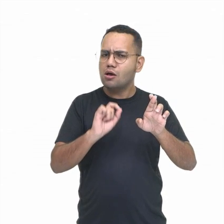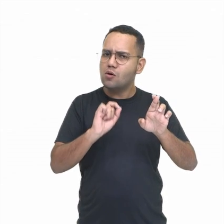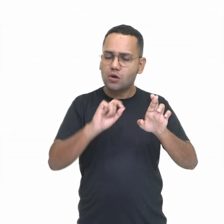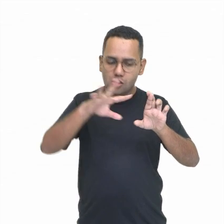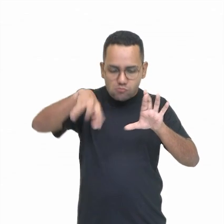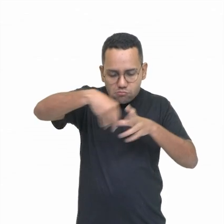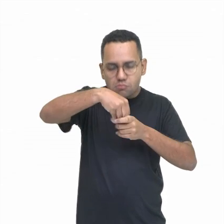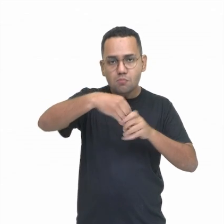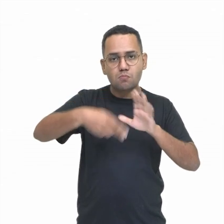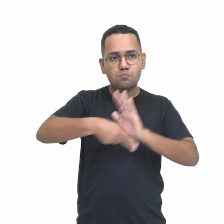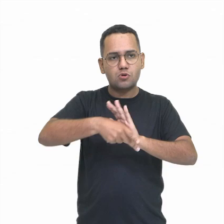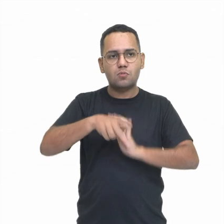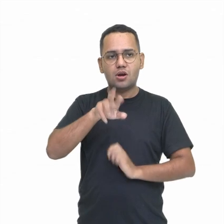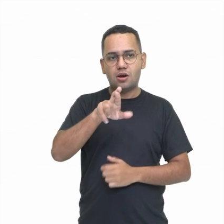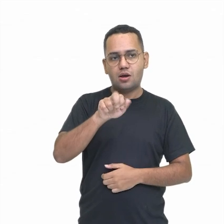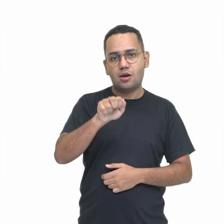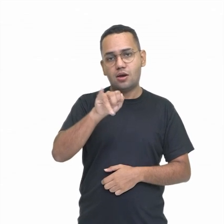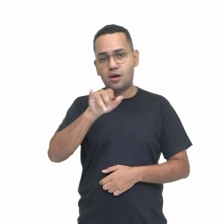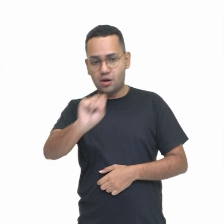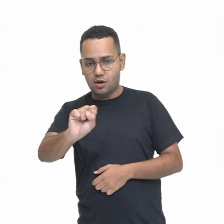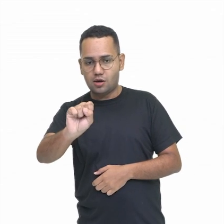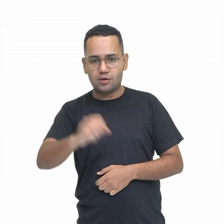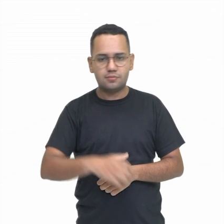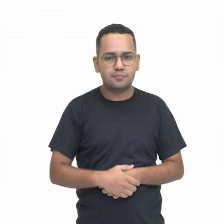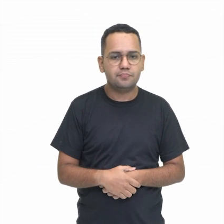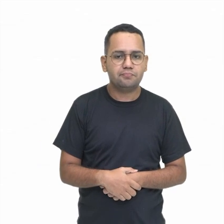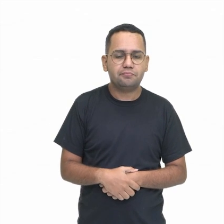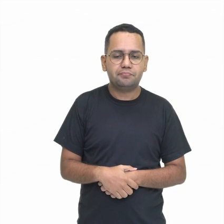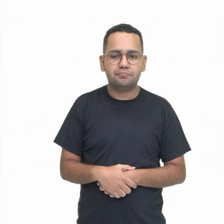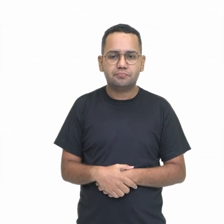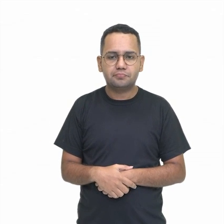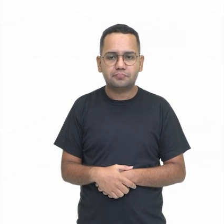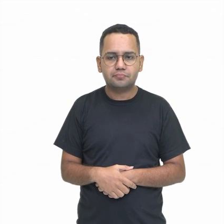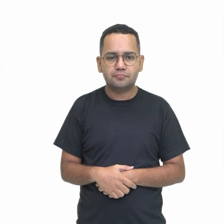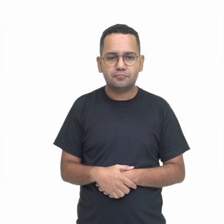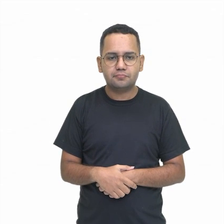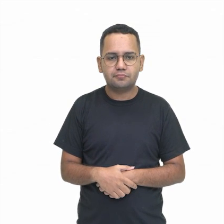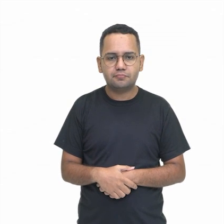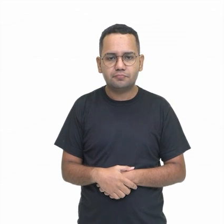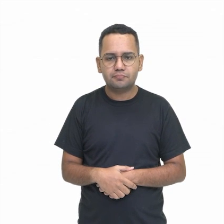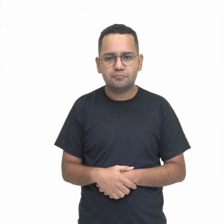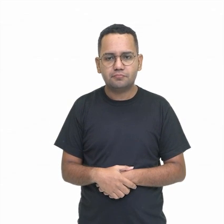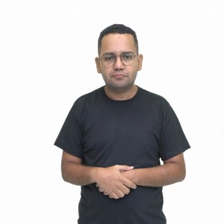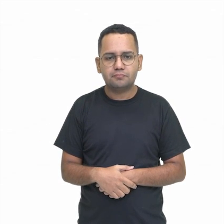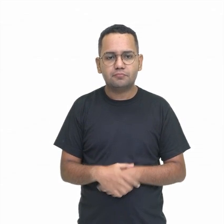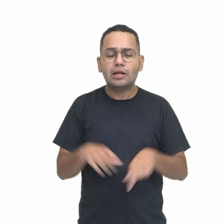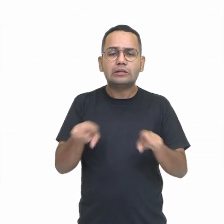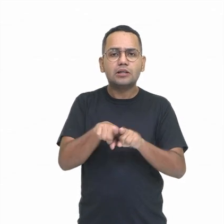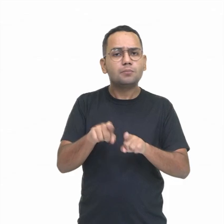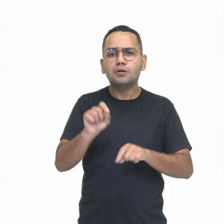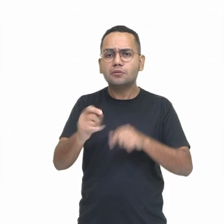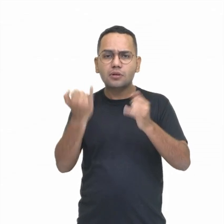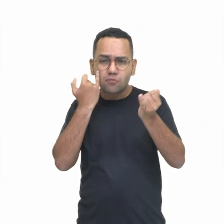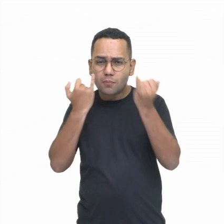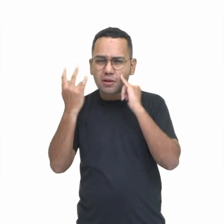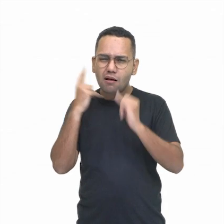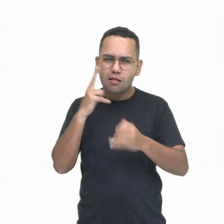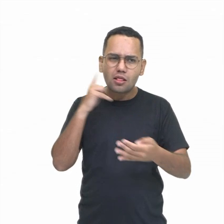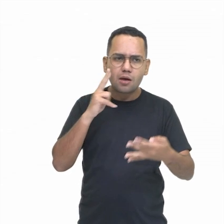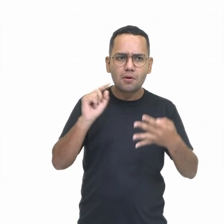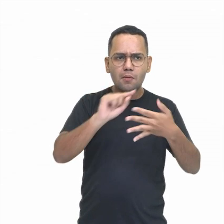números reais tá ou seja domínio no conjunto dos números reais contra domínio também no conjunto dos números